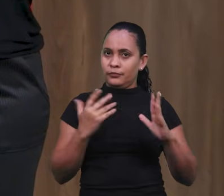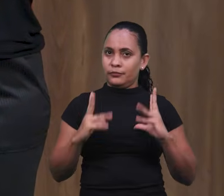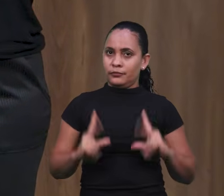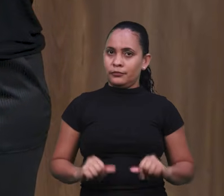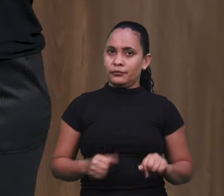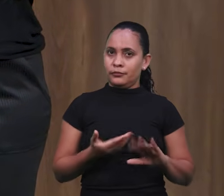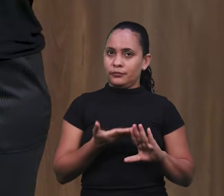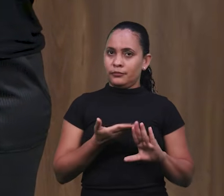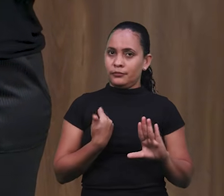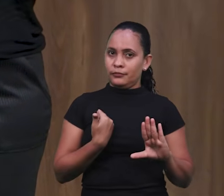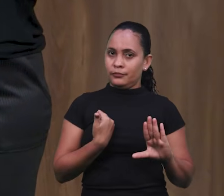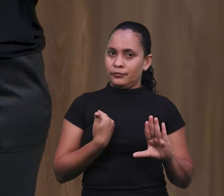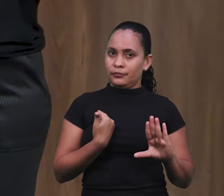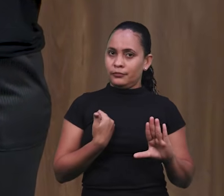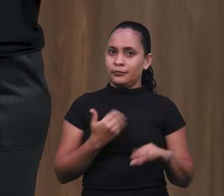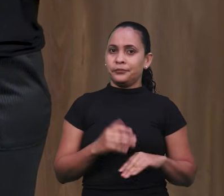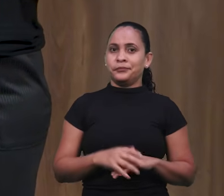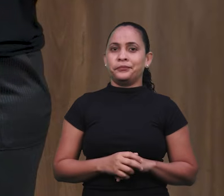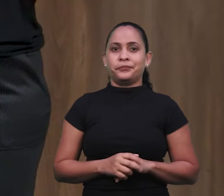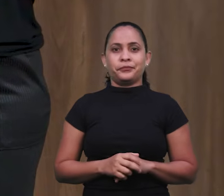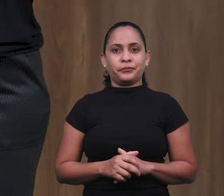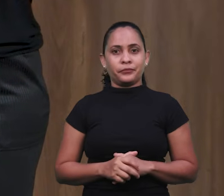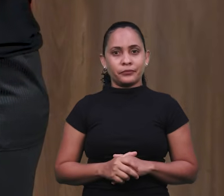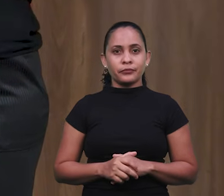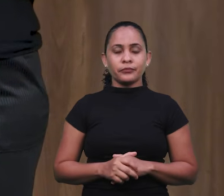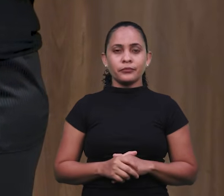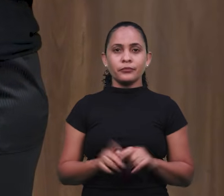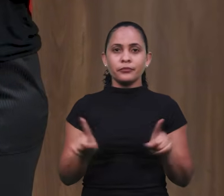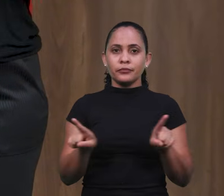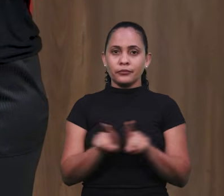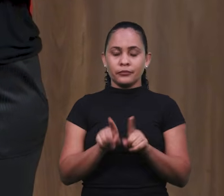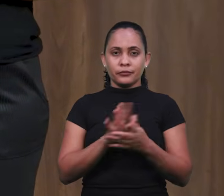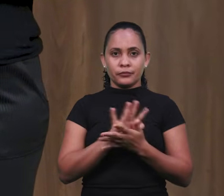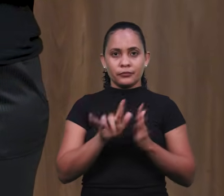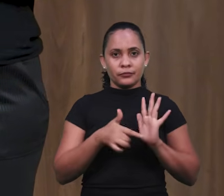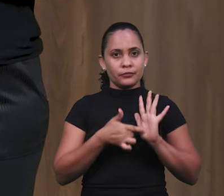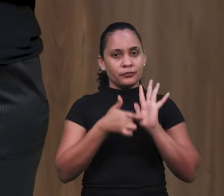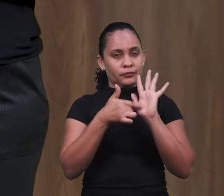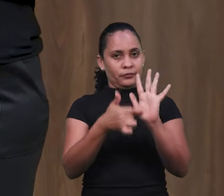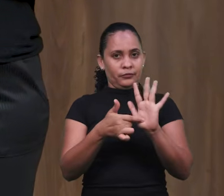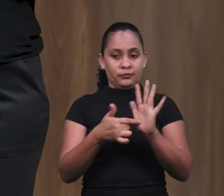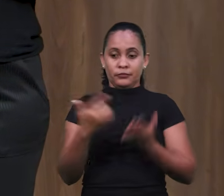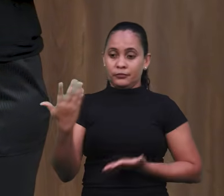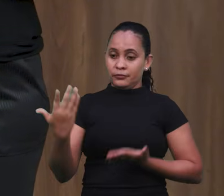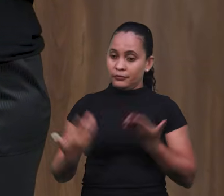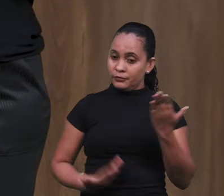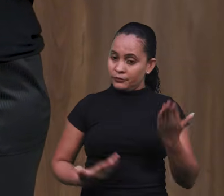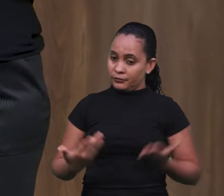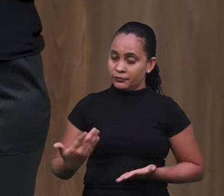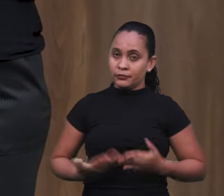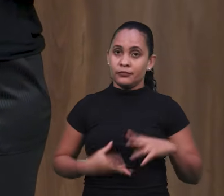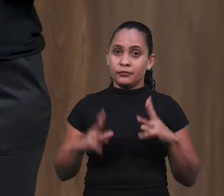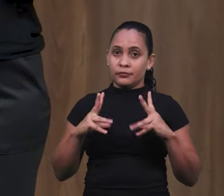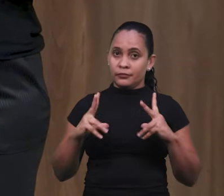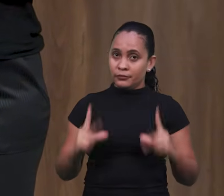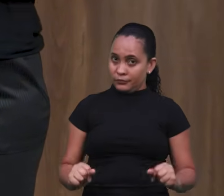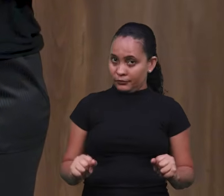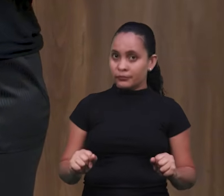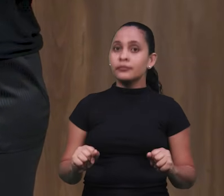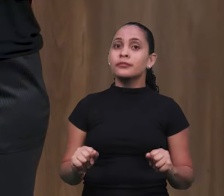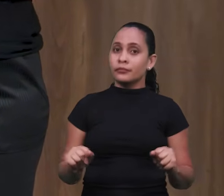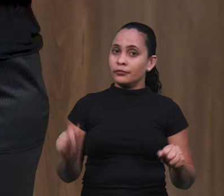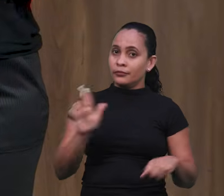tá? Santificar. E quando na palavra cita os santos do Senhor, nós usamos o sinal